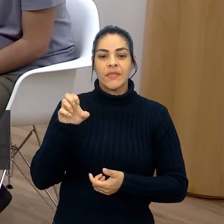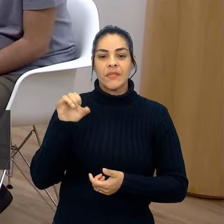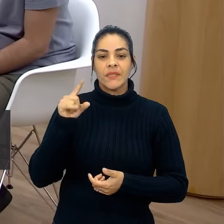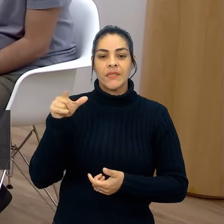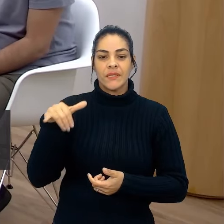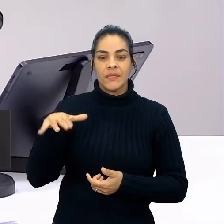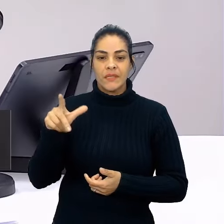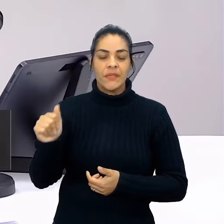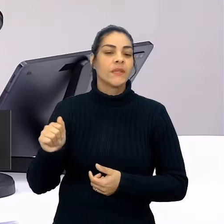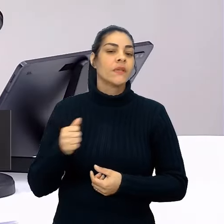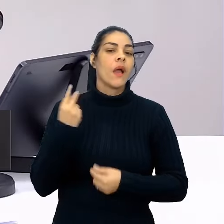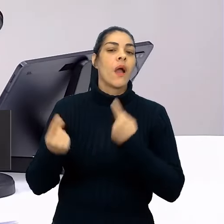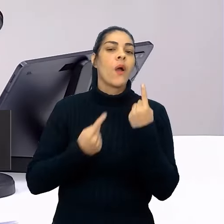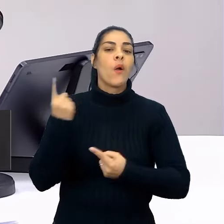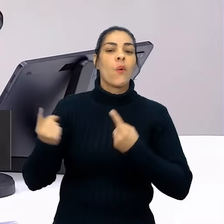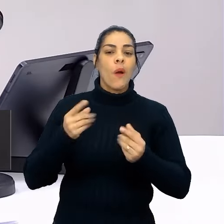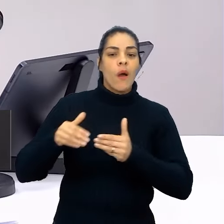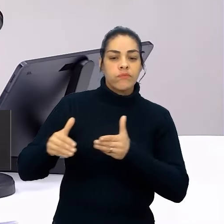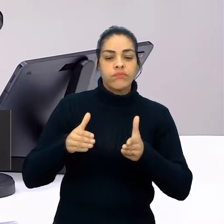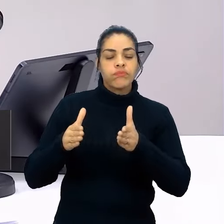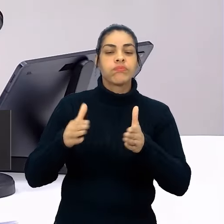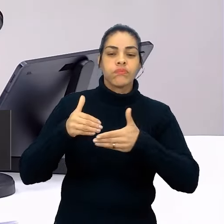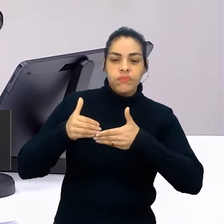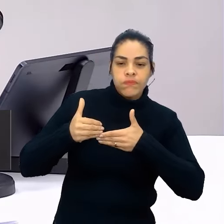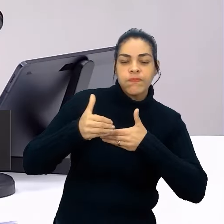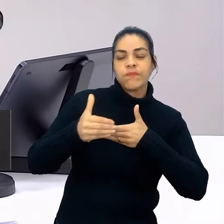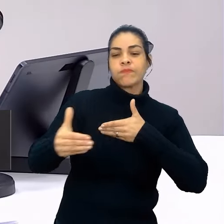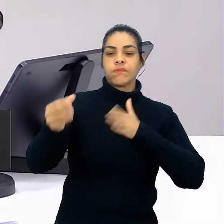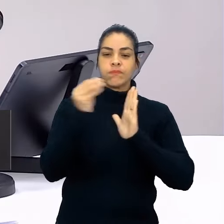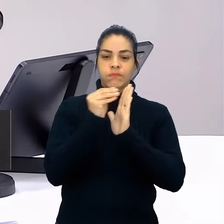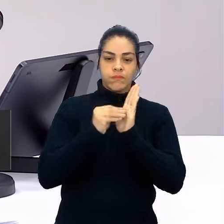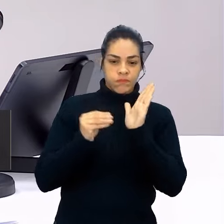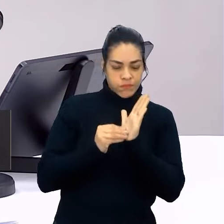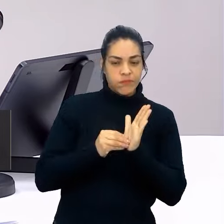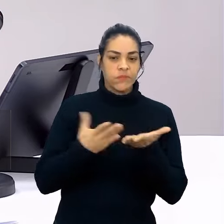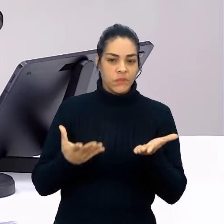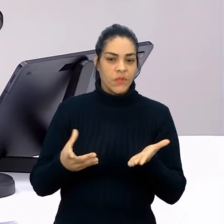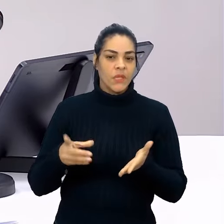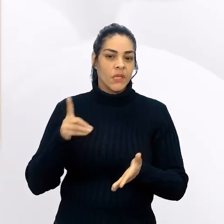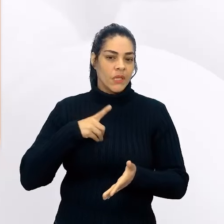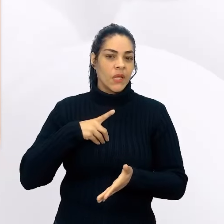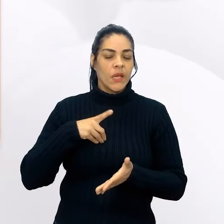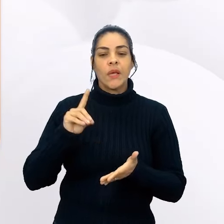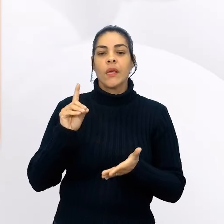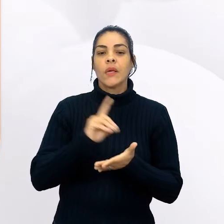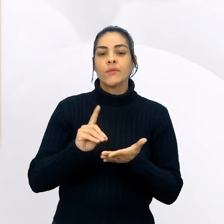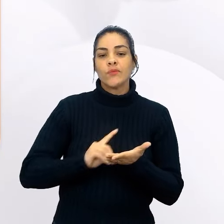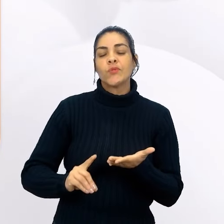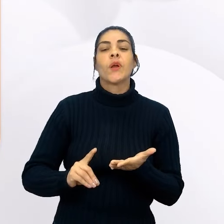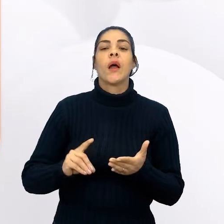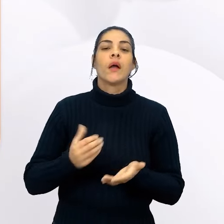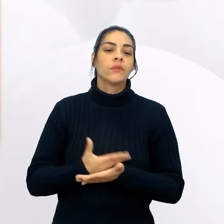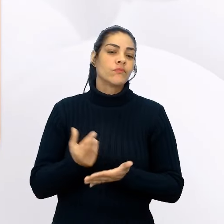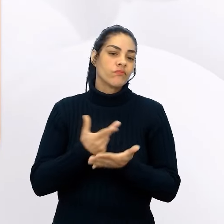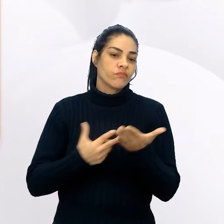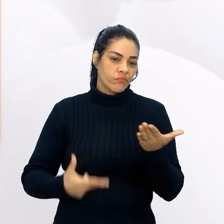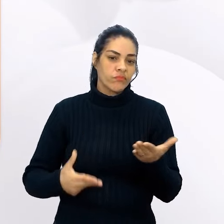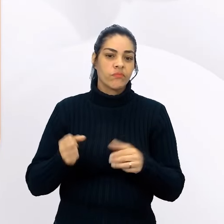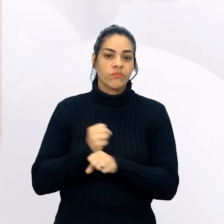que é o percurso da pauta, então? Temos diário de bordo, resolução CNE-CP número 1, de 27 de outubro de